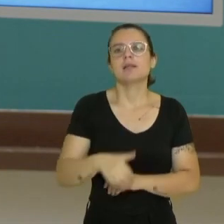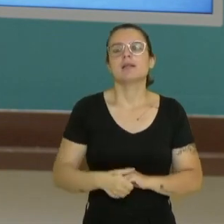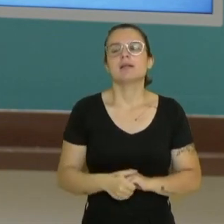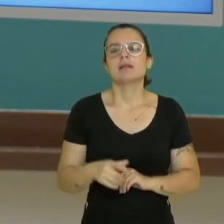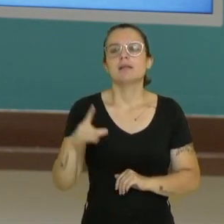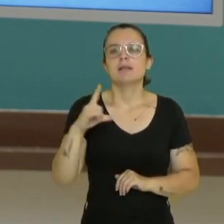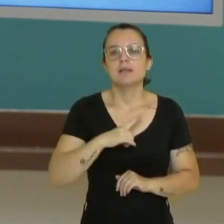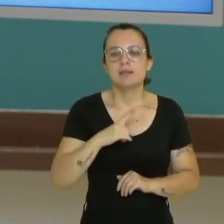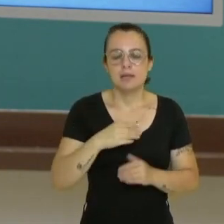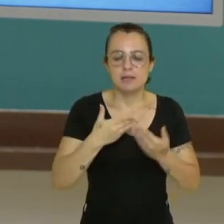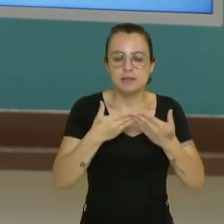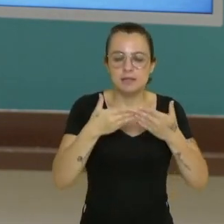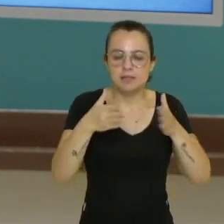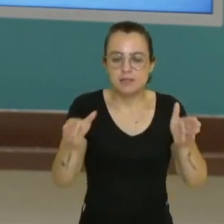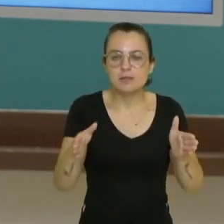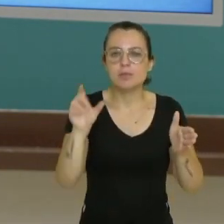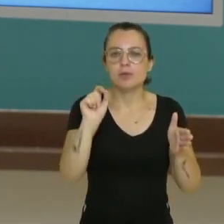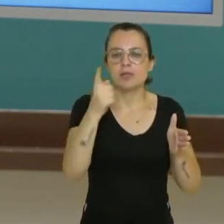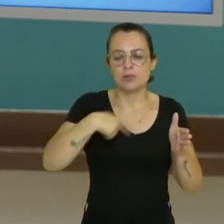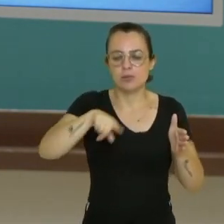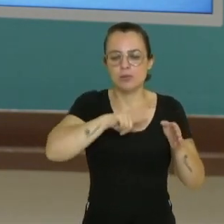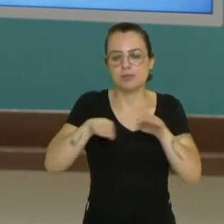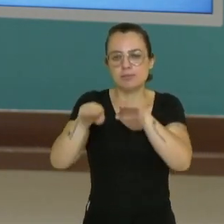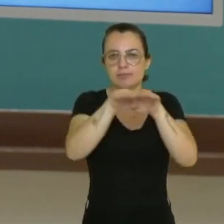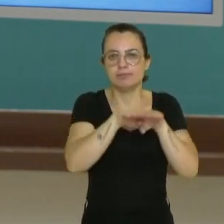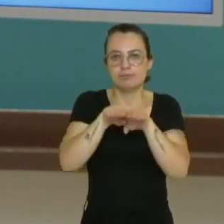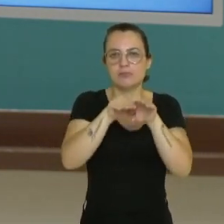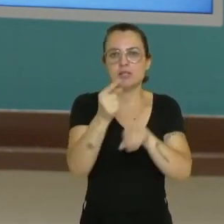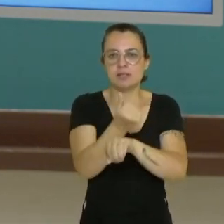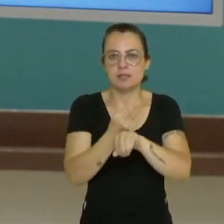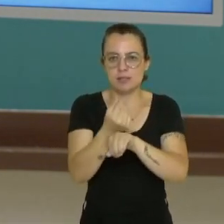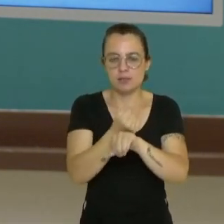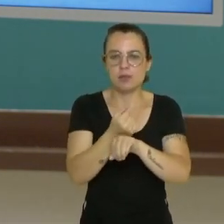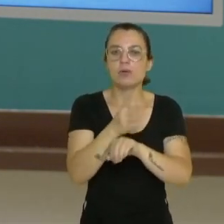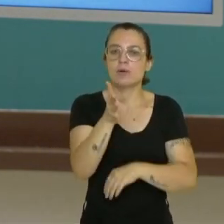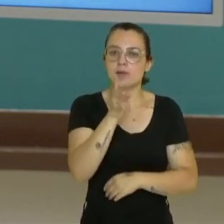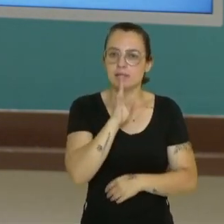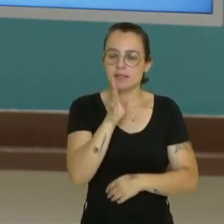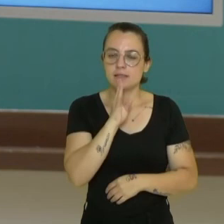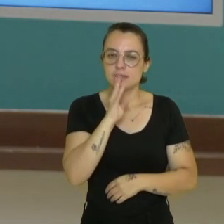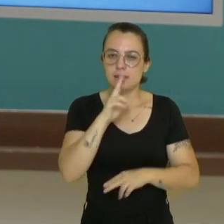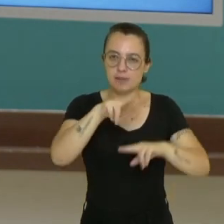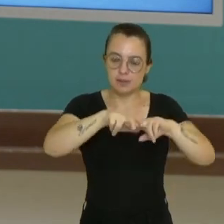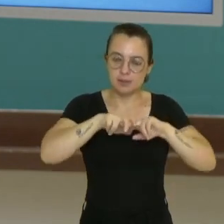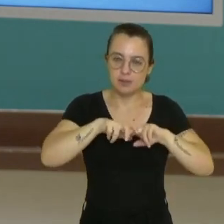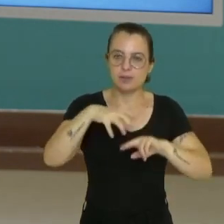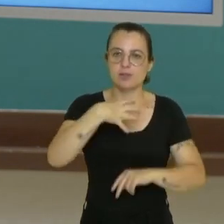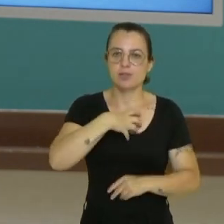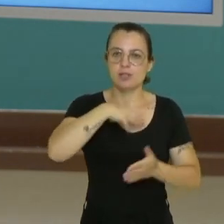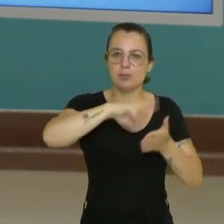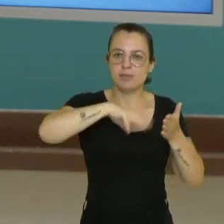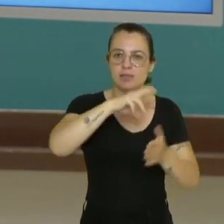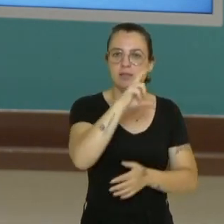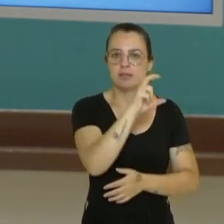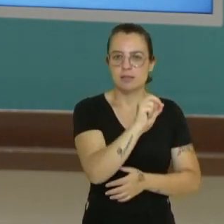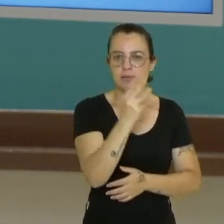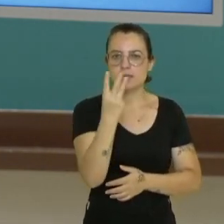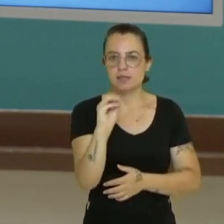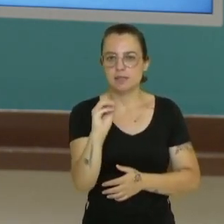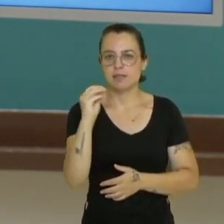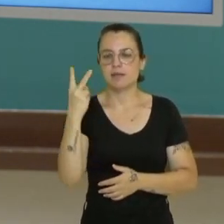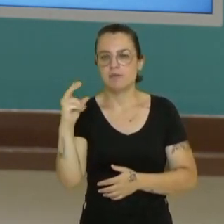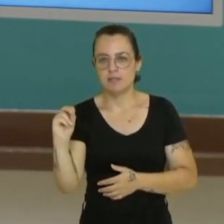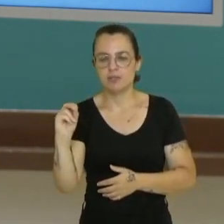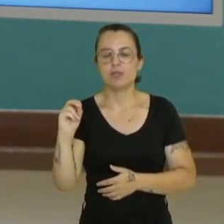vão permitir que a gente equilibre o nosso orçamento, conhecendo através do método 50, 30 e